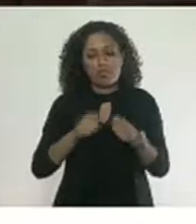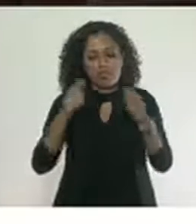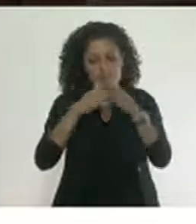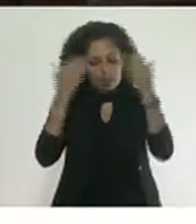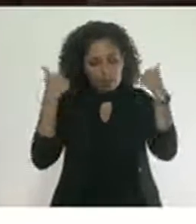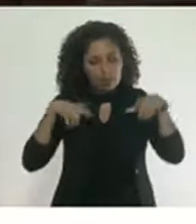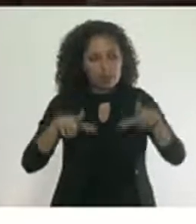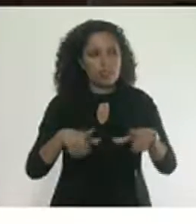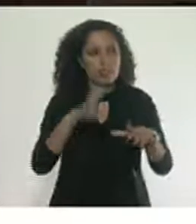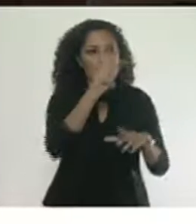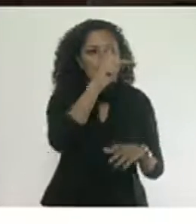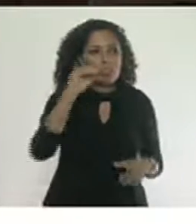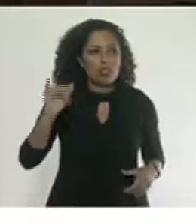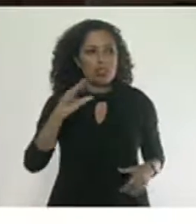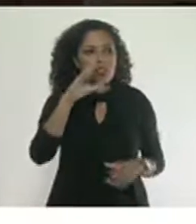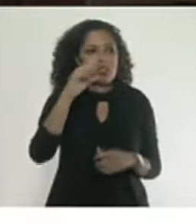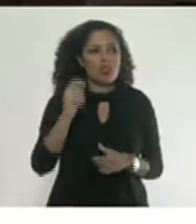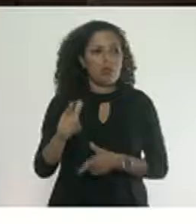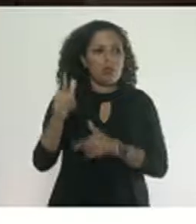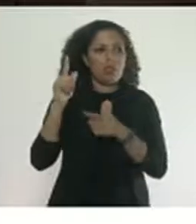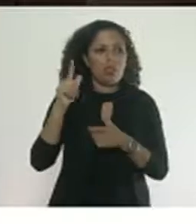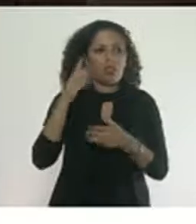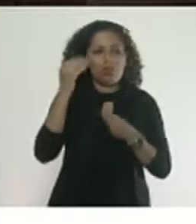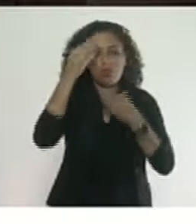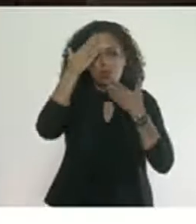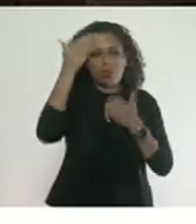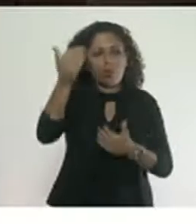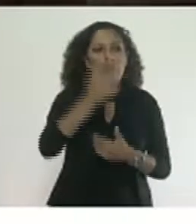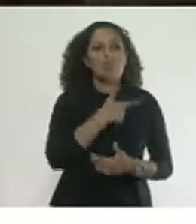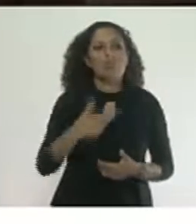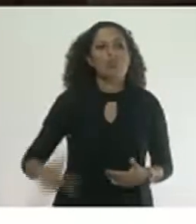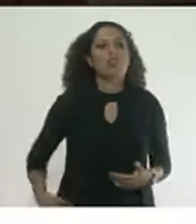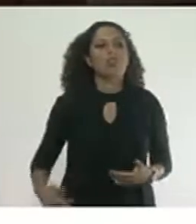por exemplo, com a CPI das armas que aqui foi feita. Muito obrigada, senhor presidente. Eu que agradeço.